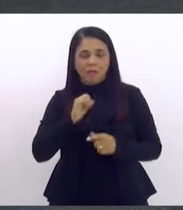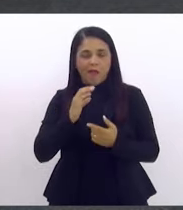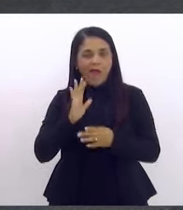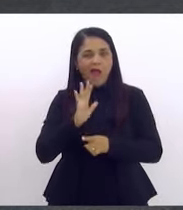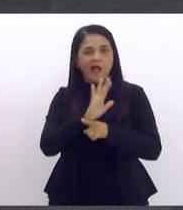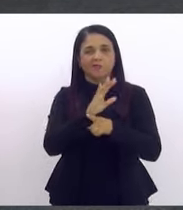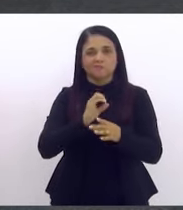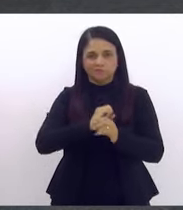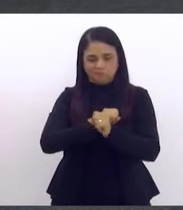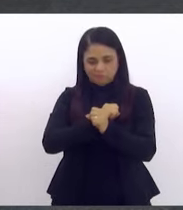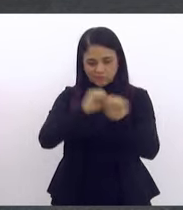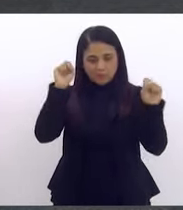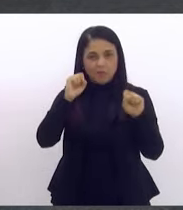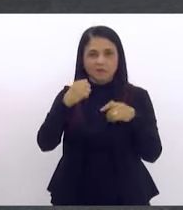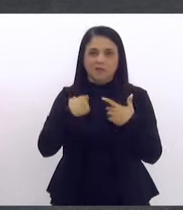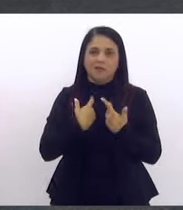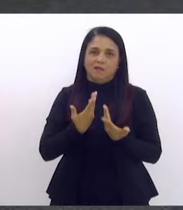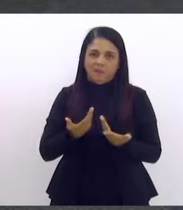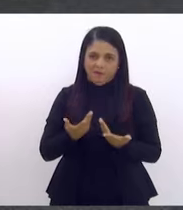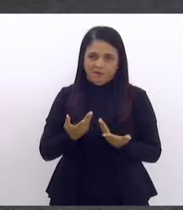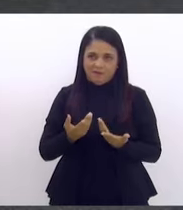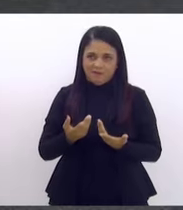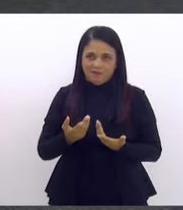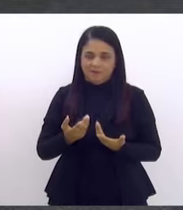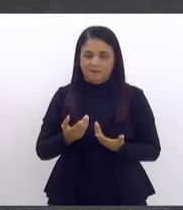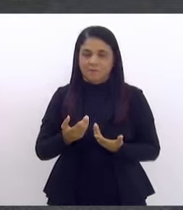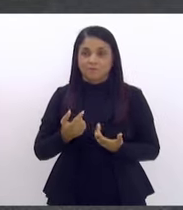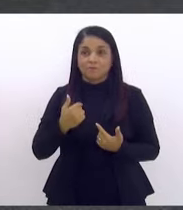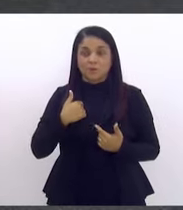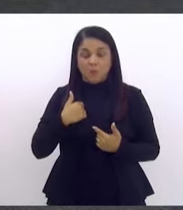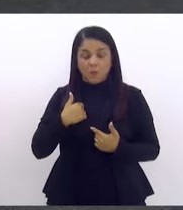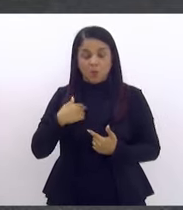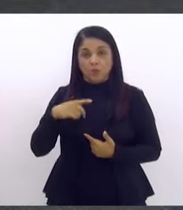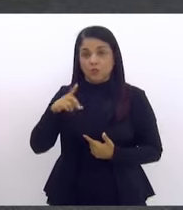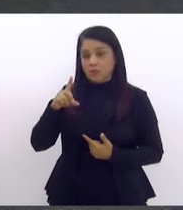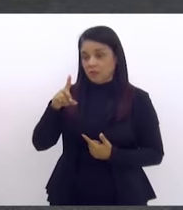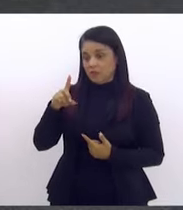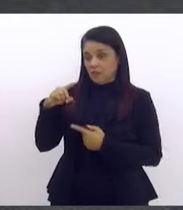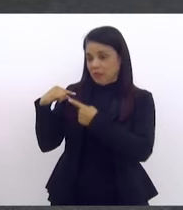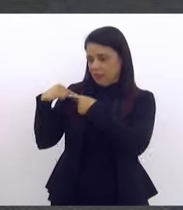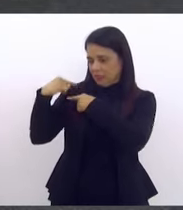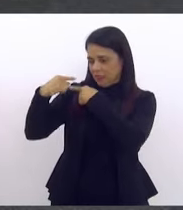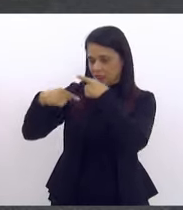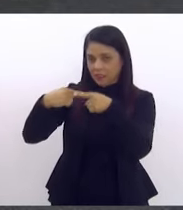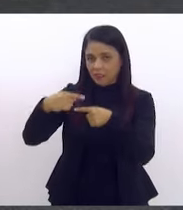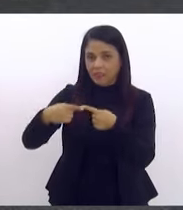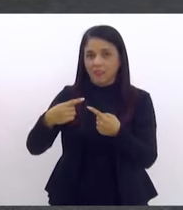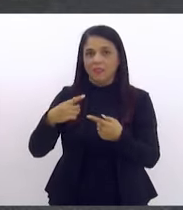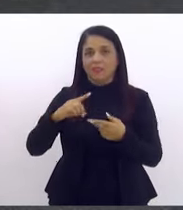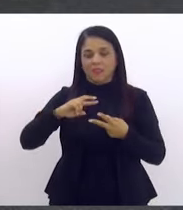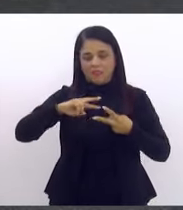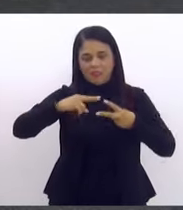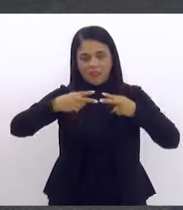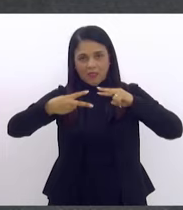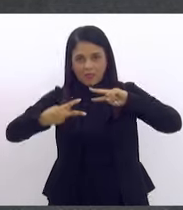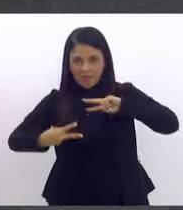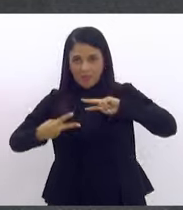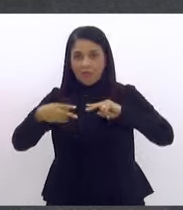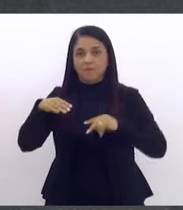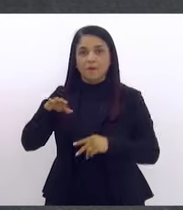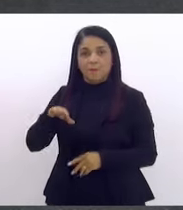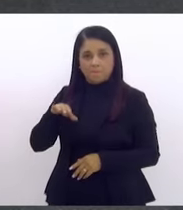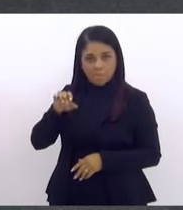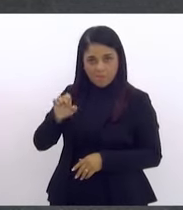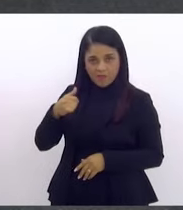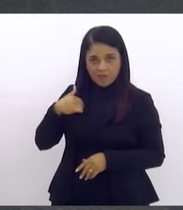das coisas que eu tenho orgulho, senhor presidente, meu DNA por parte da mãe, de mãe, vai para